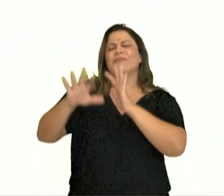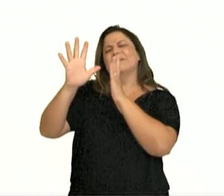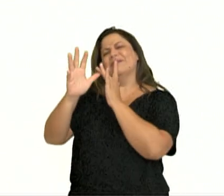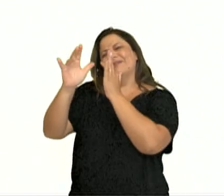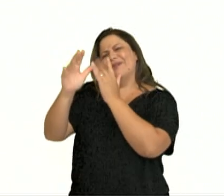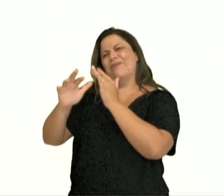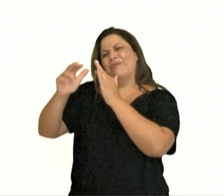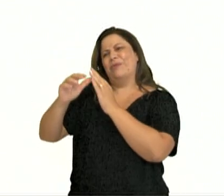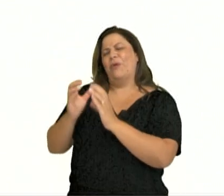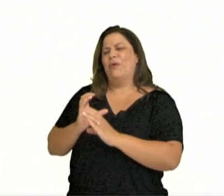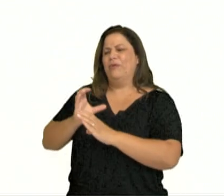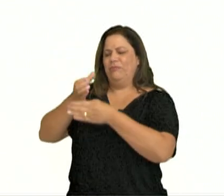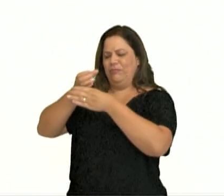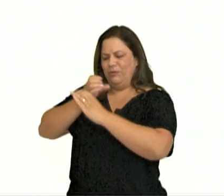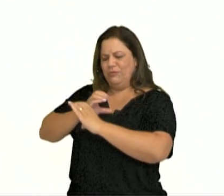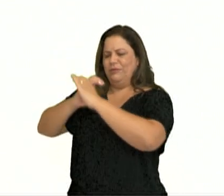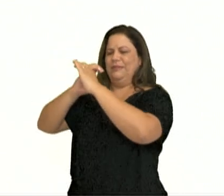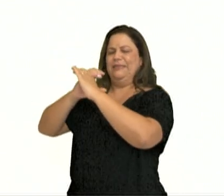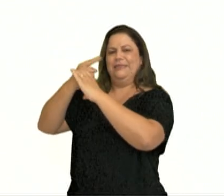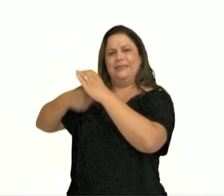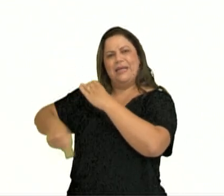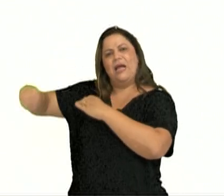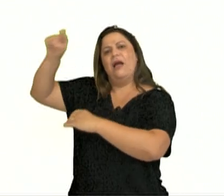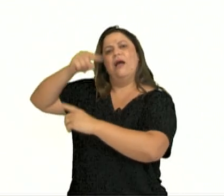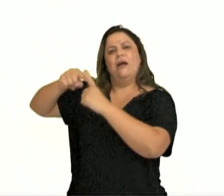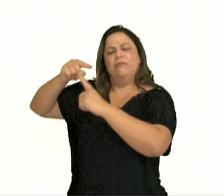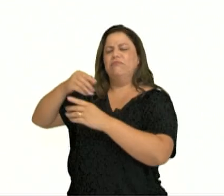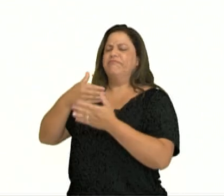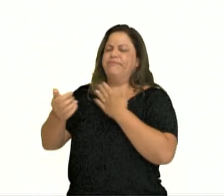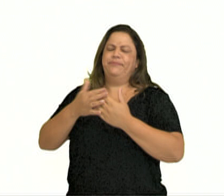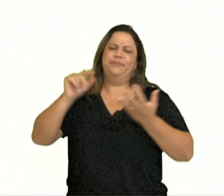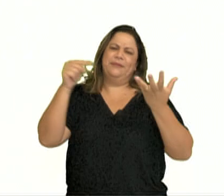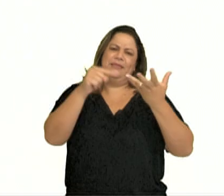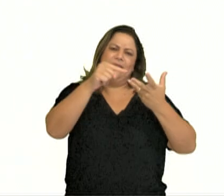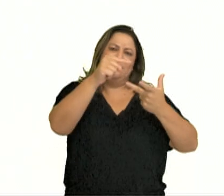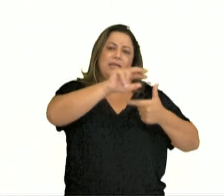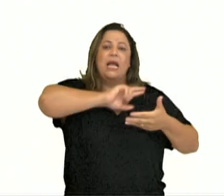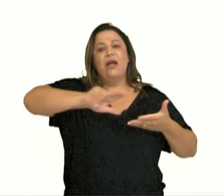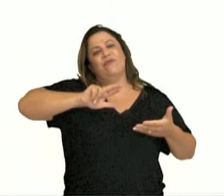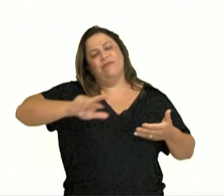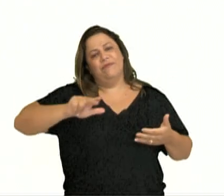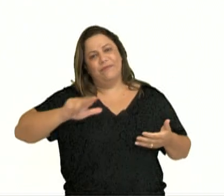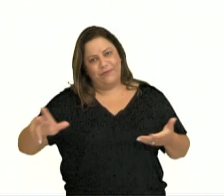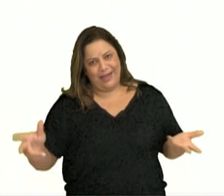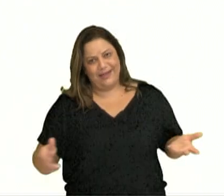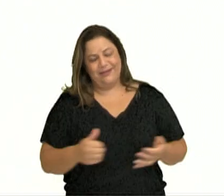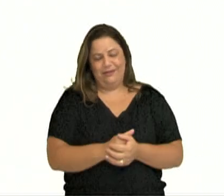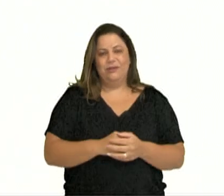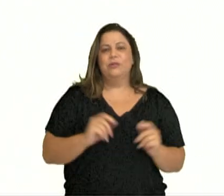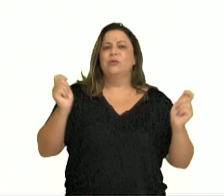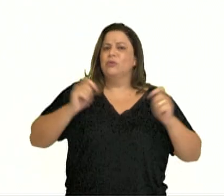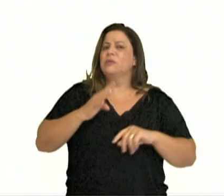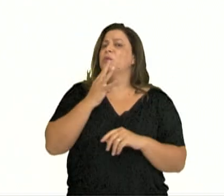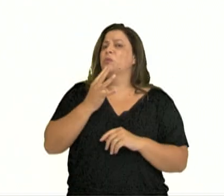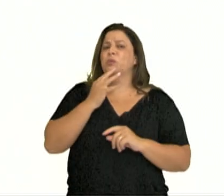são inúmeros os instrumentos que são produzidos com metal e que são conhecidos